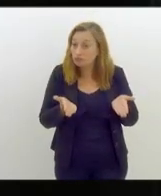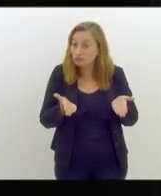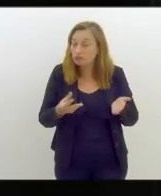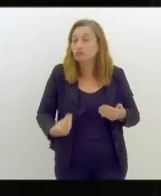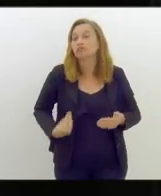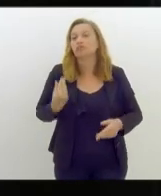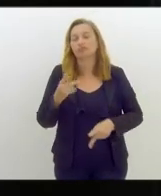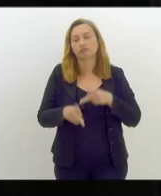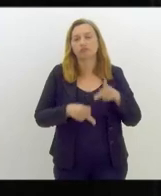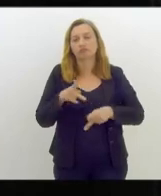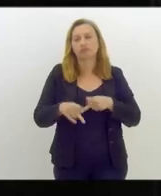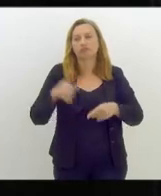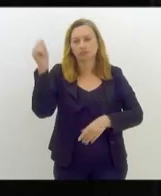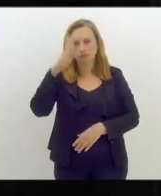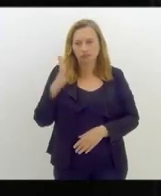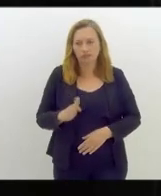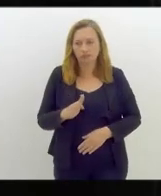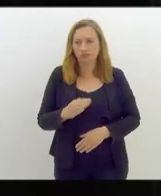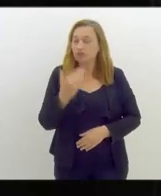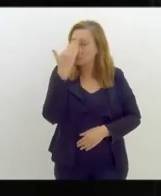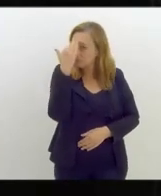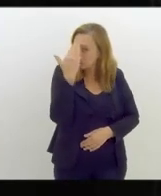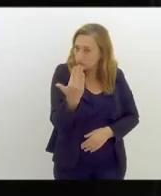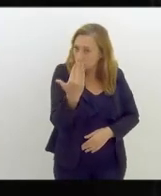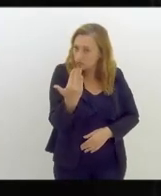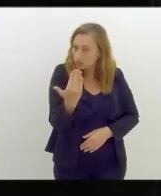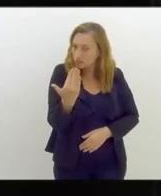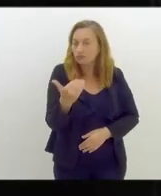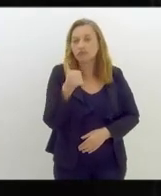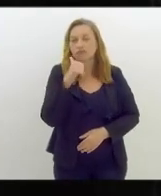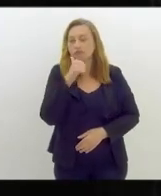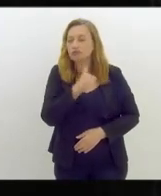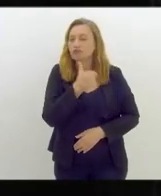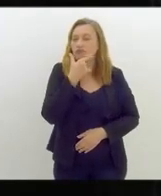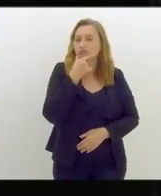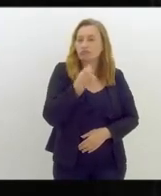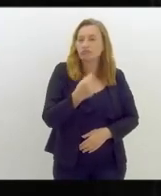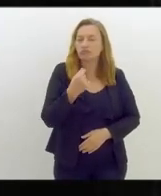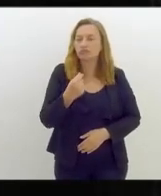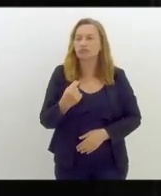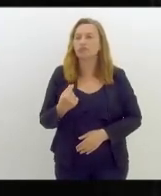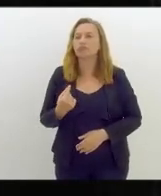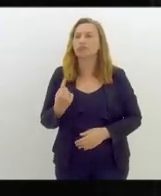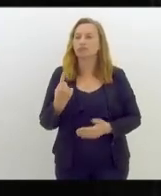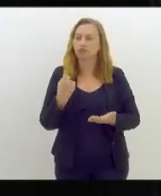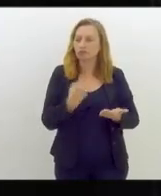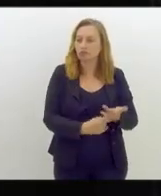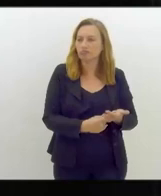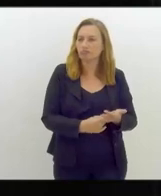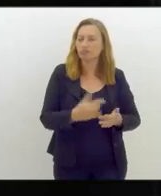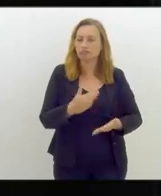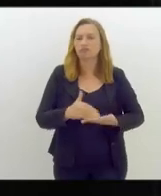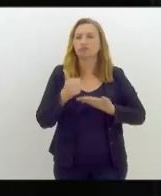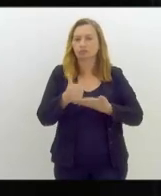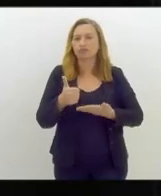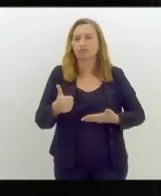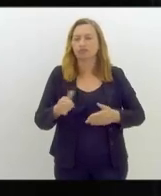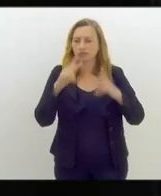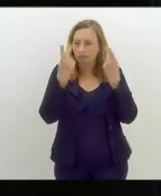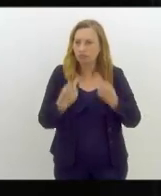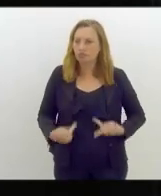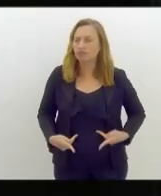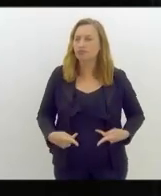vida da população brasileira. Agradecer aqueles e aquelas que têm compromisso com a dignidade humana. Isso